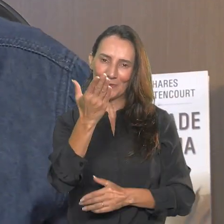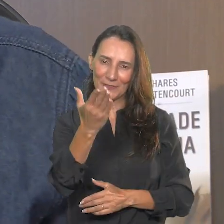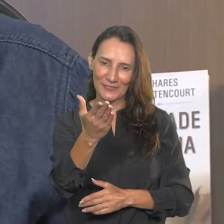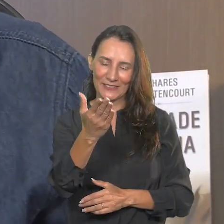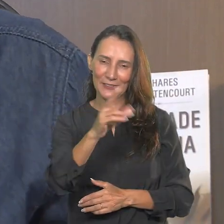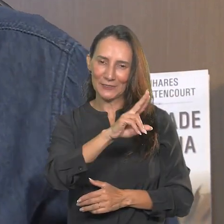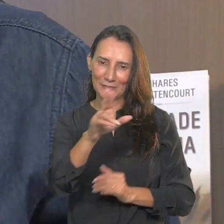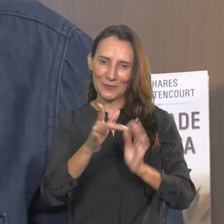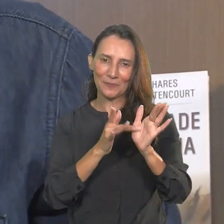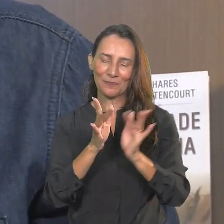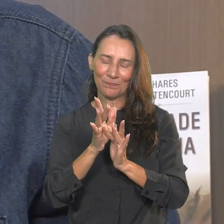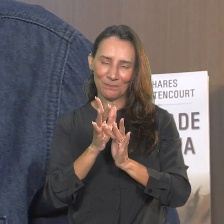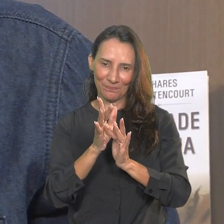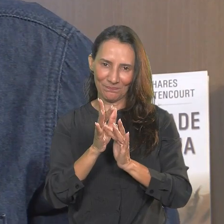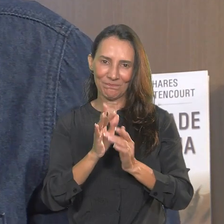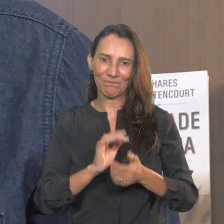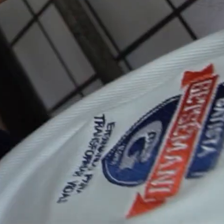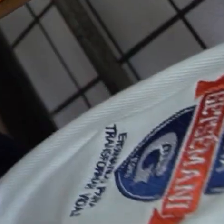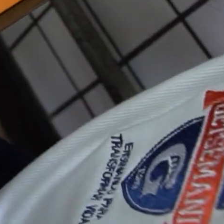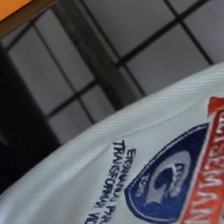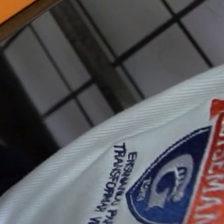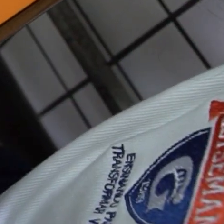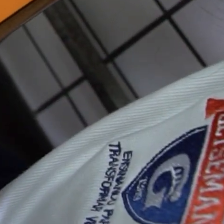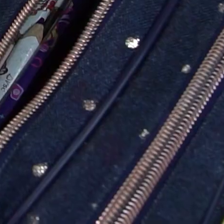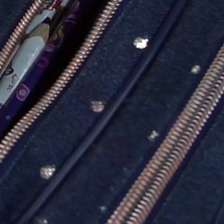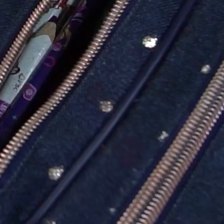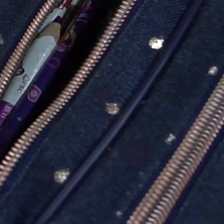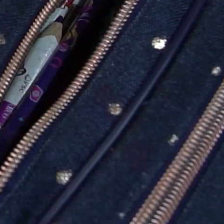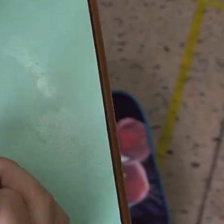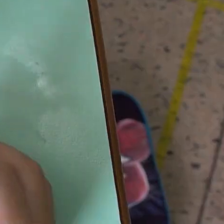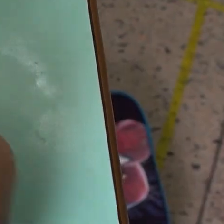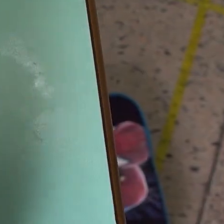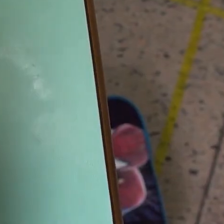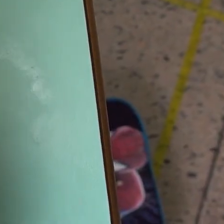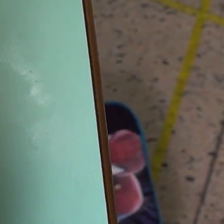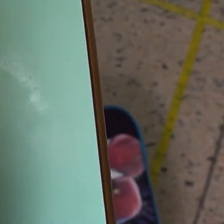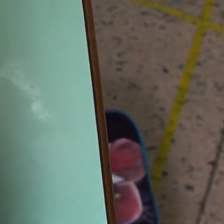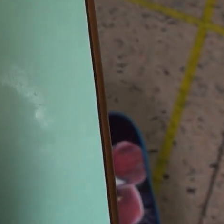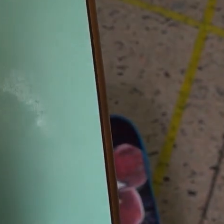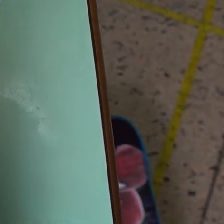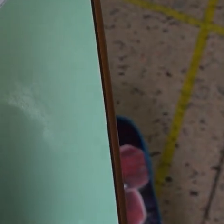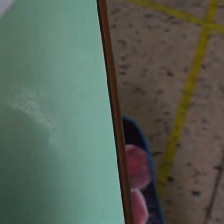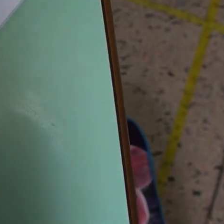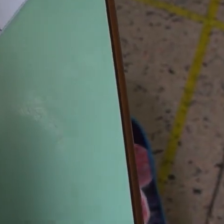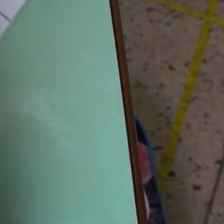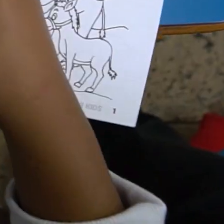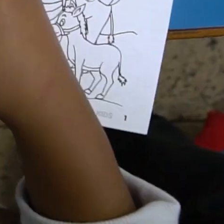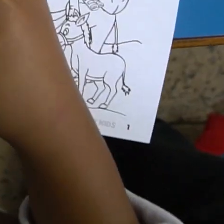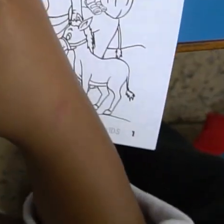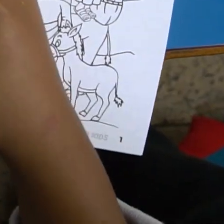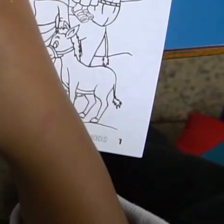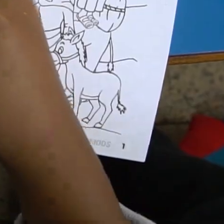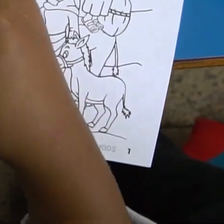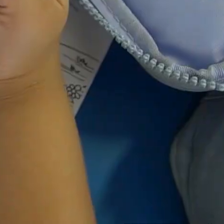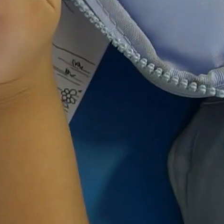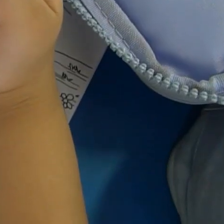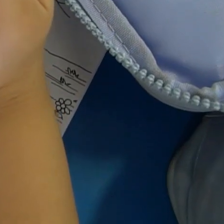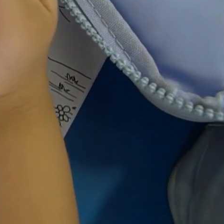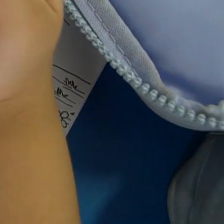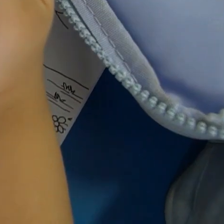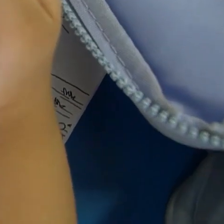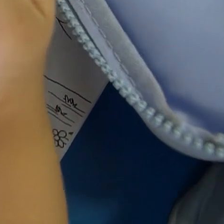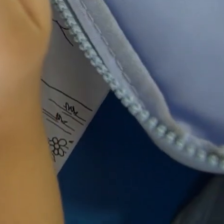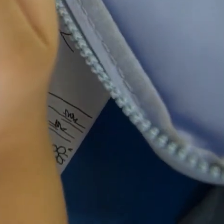você, em nome de Jesus. Agora as crianças vão aprender se divertindo com vários livros de historinhas